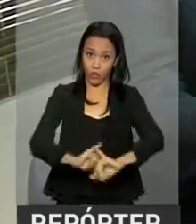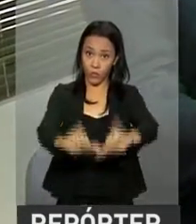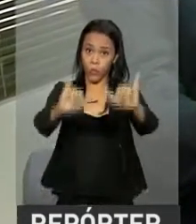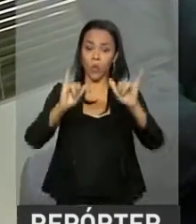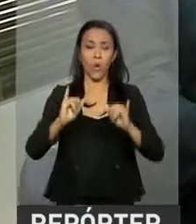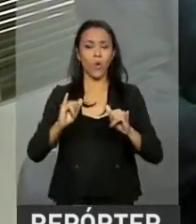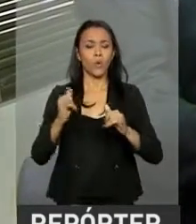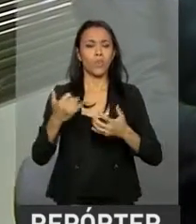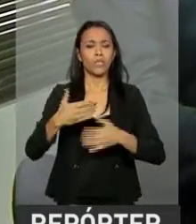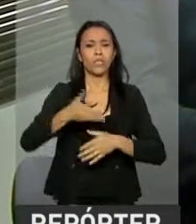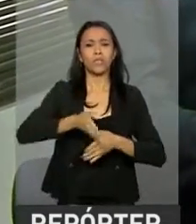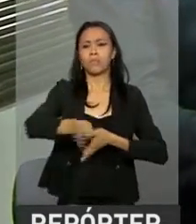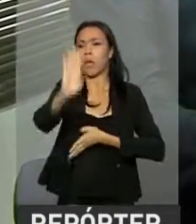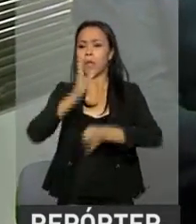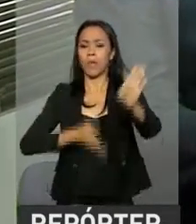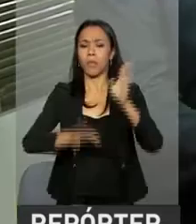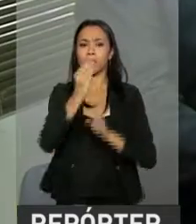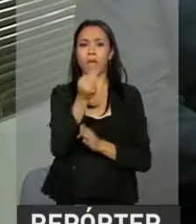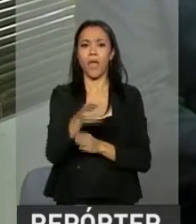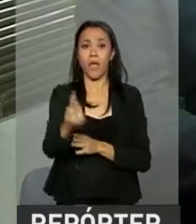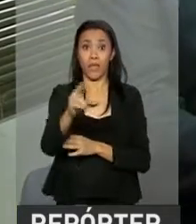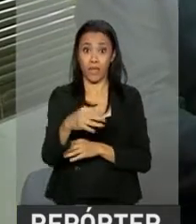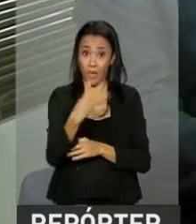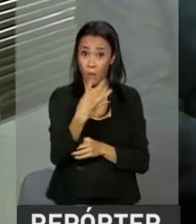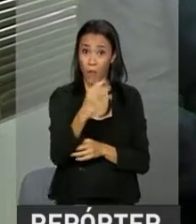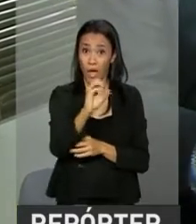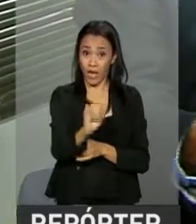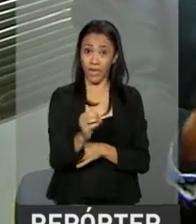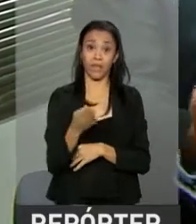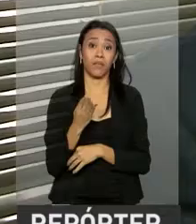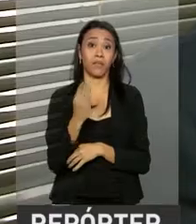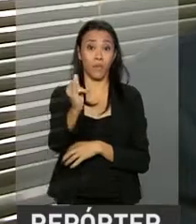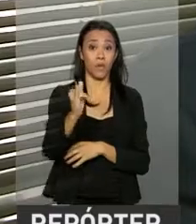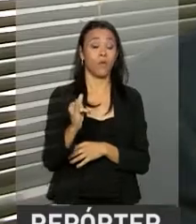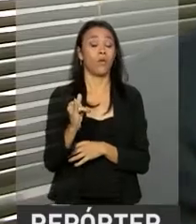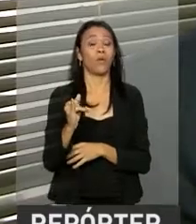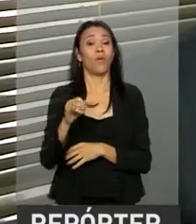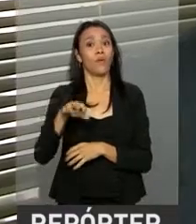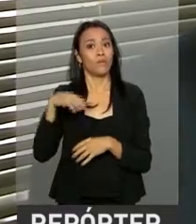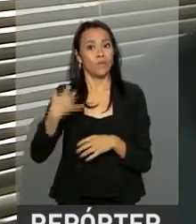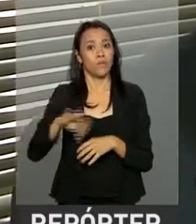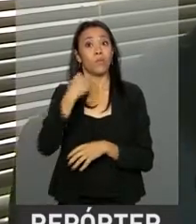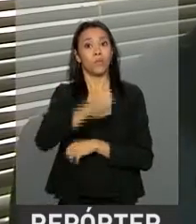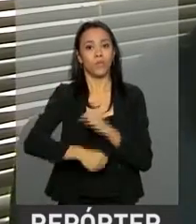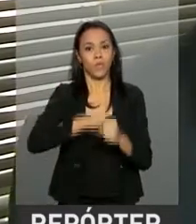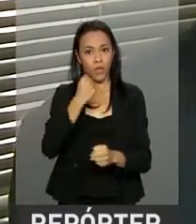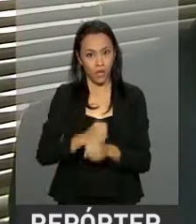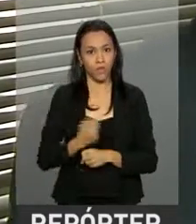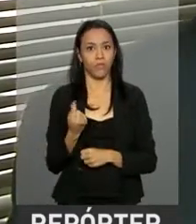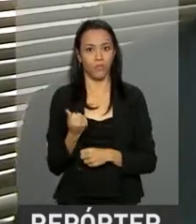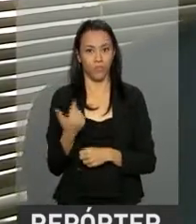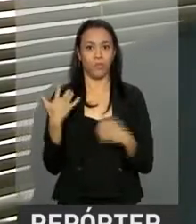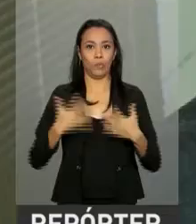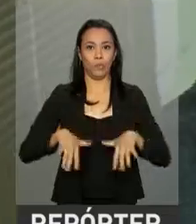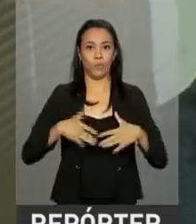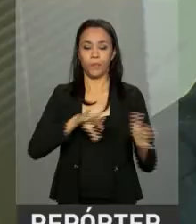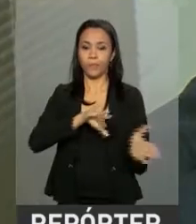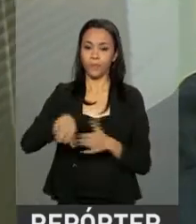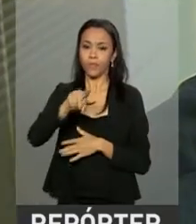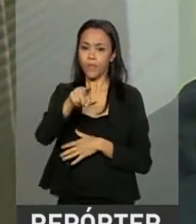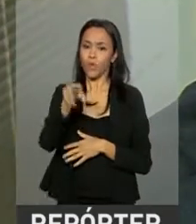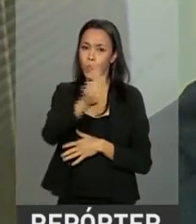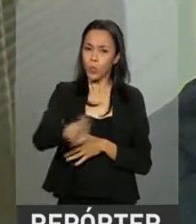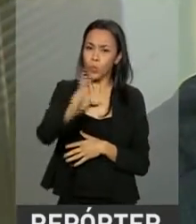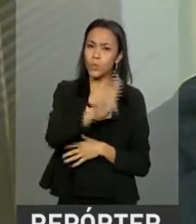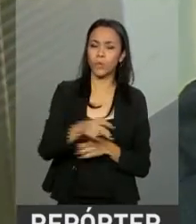custam em média 40 bilhões por ano ao governo federal para este especialista o investimento em equipamentos de